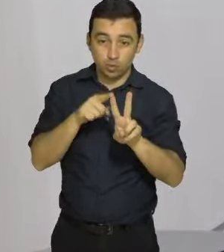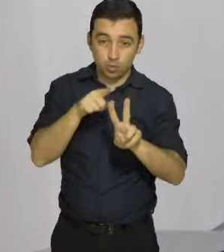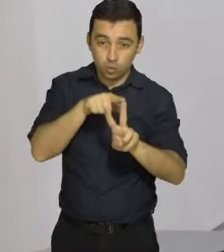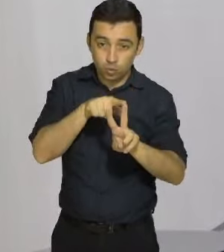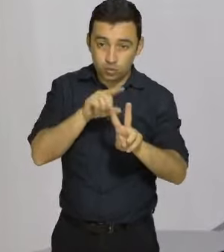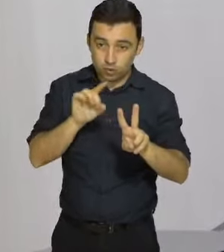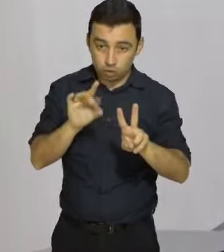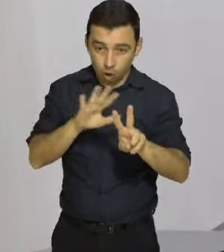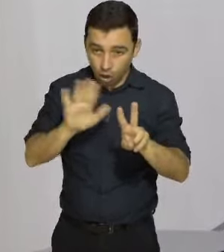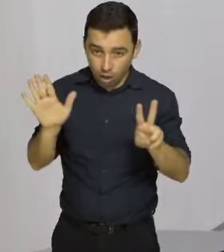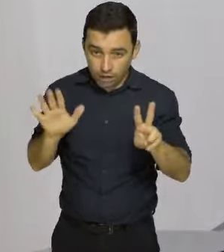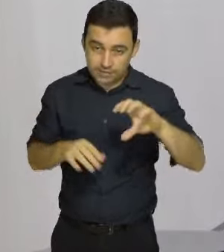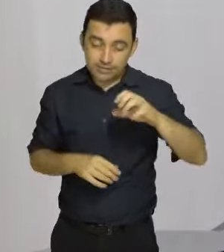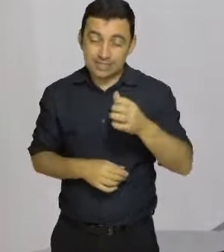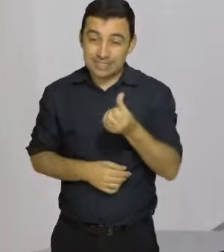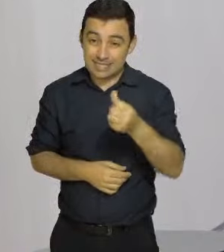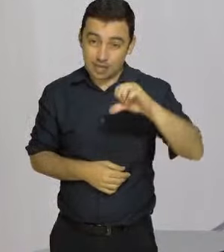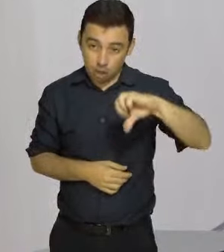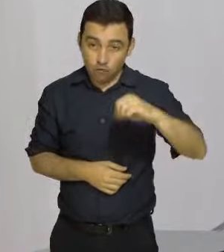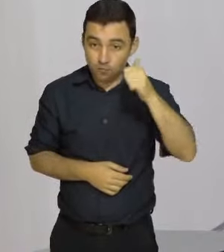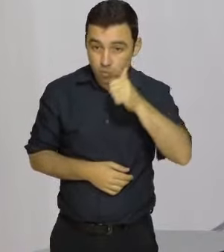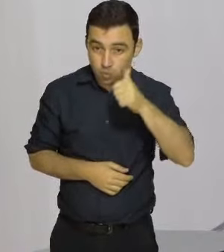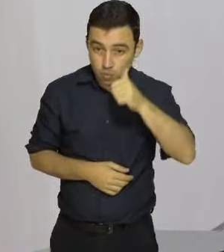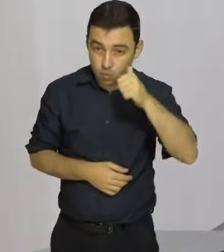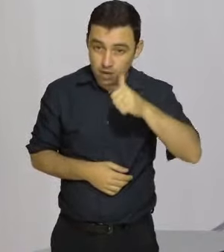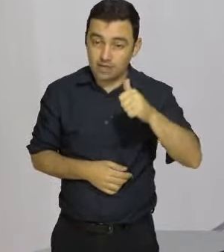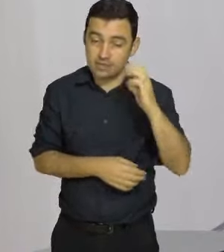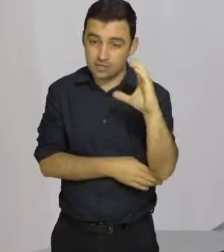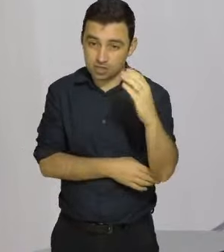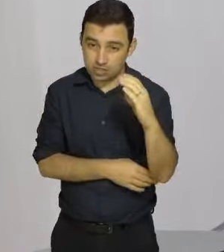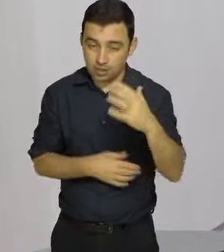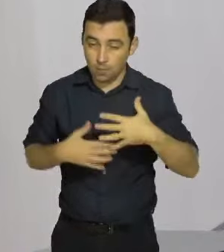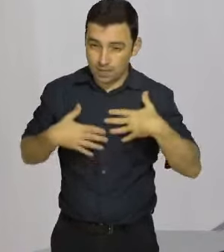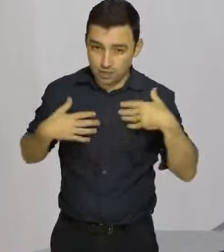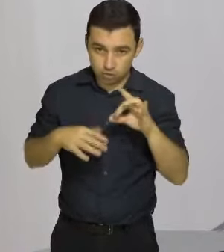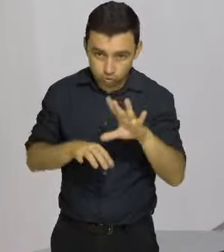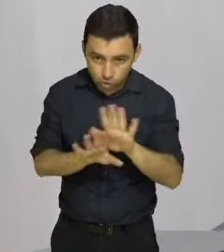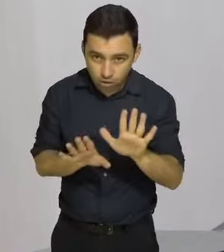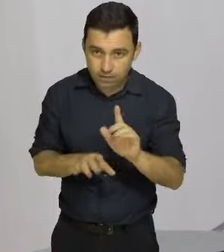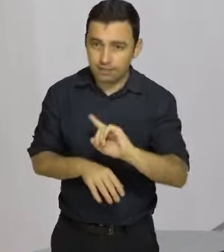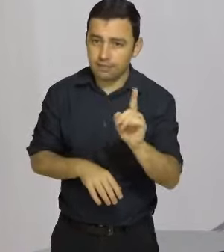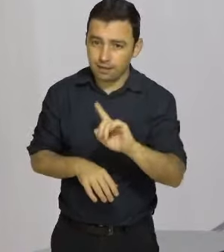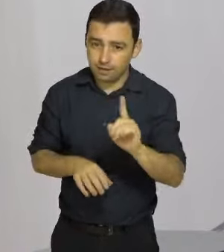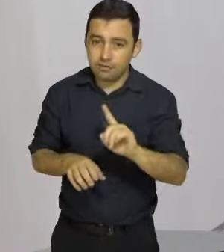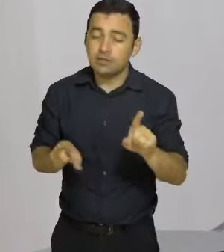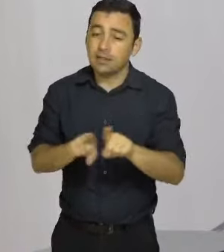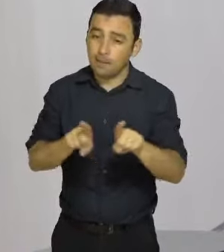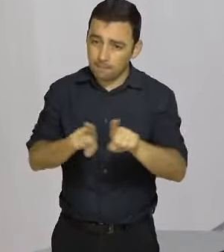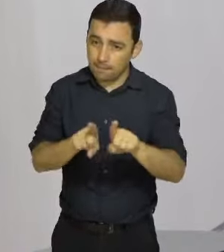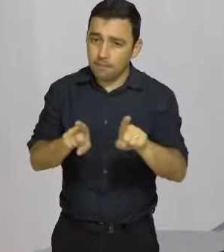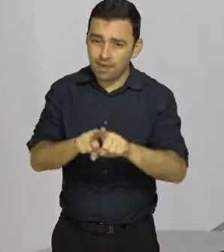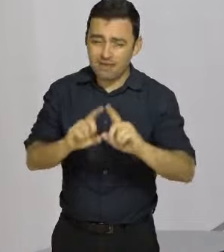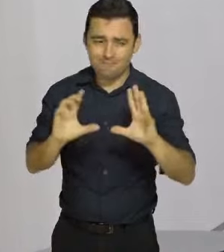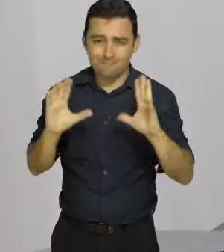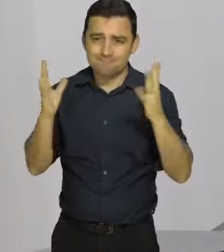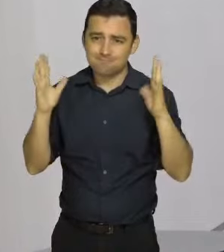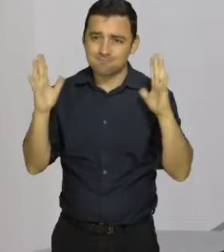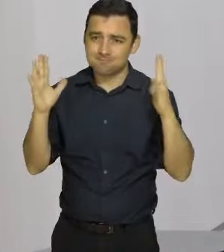e 69 mulheres cientistas catarinenses. Estamos celebrando